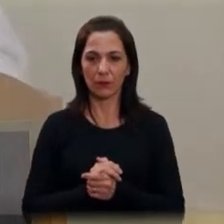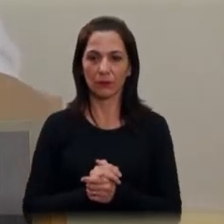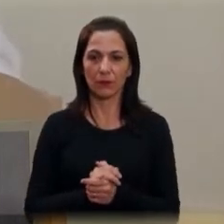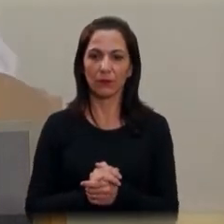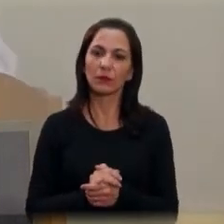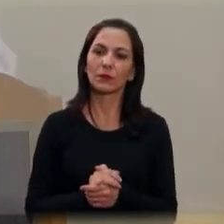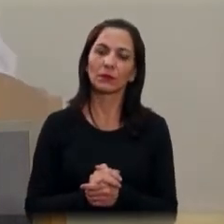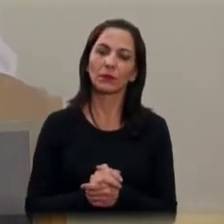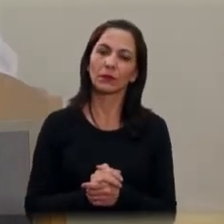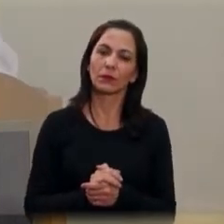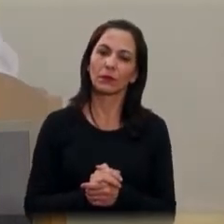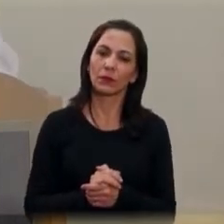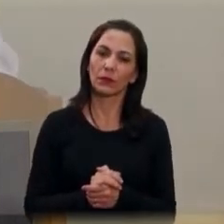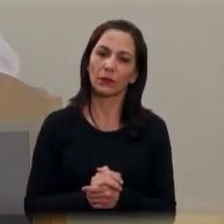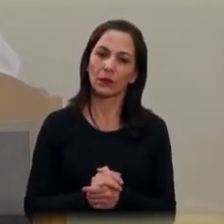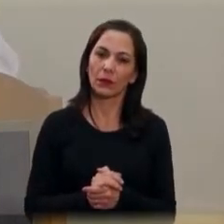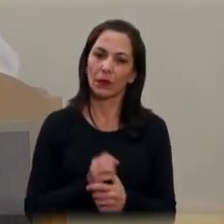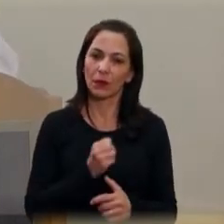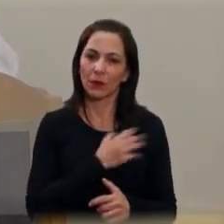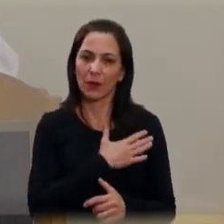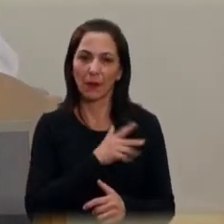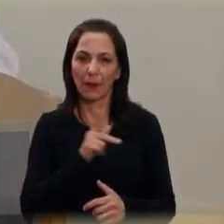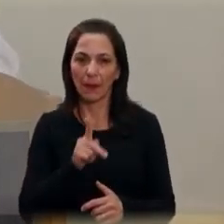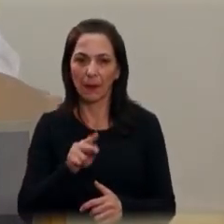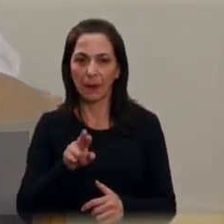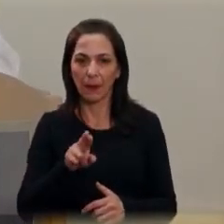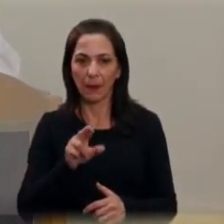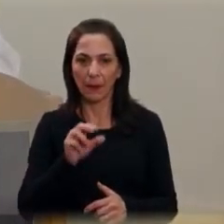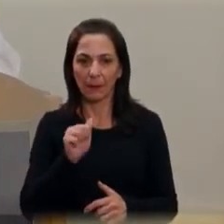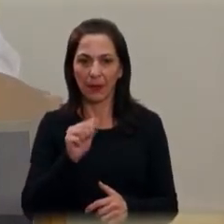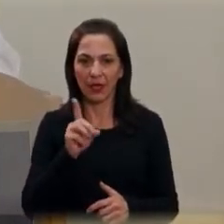Em razão ao Coronel Prado e ao Grite, estão aí?